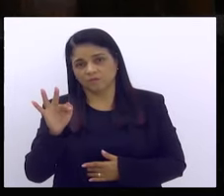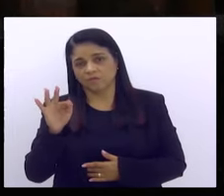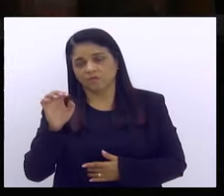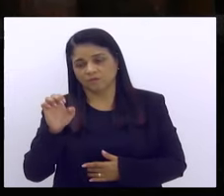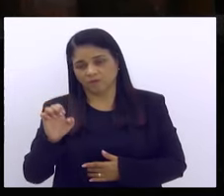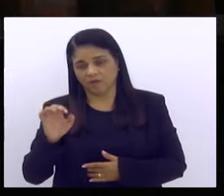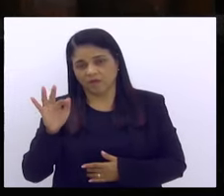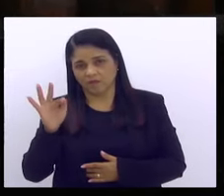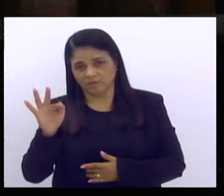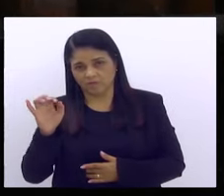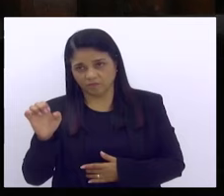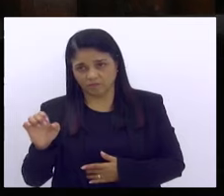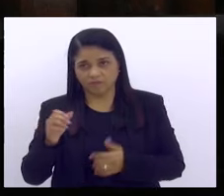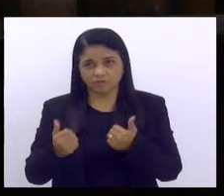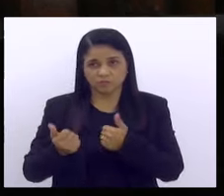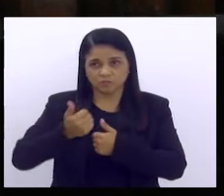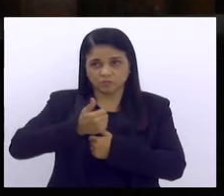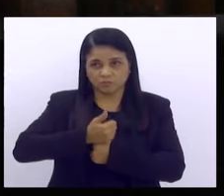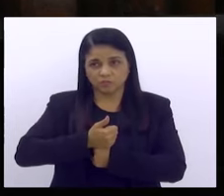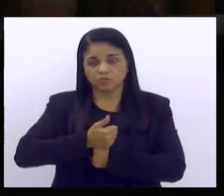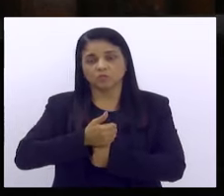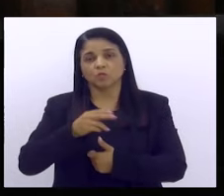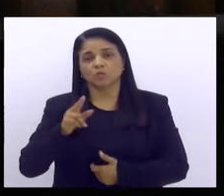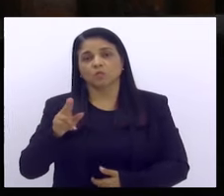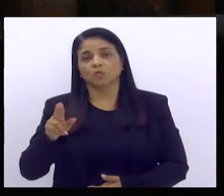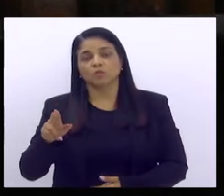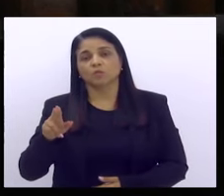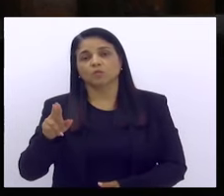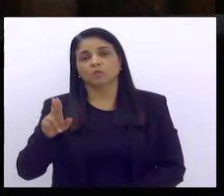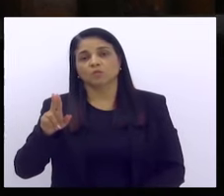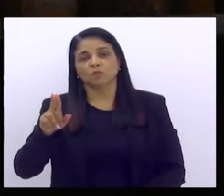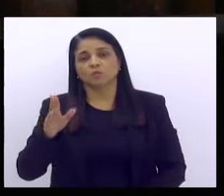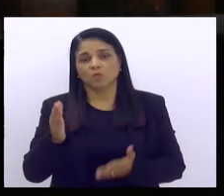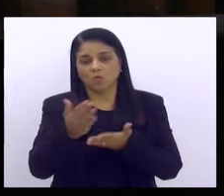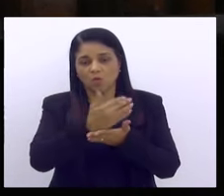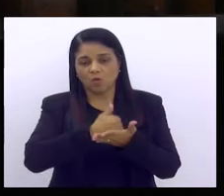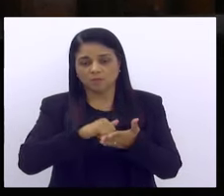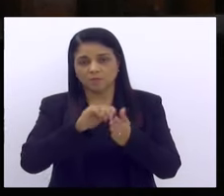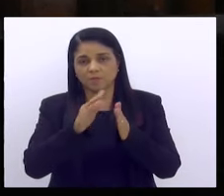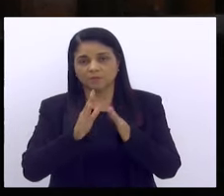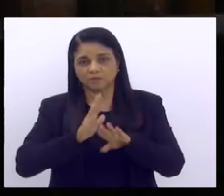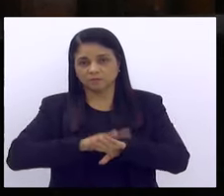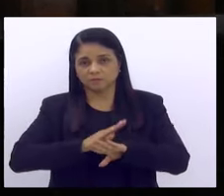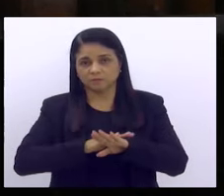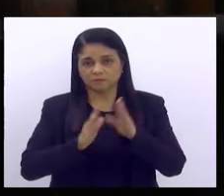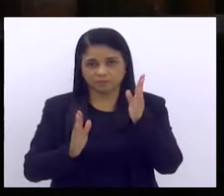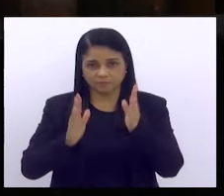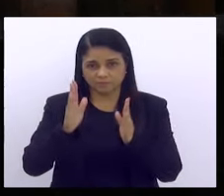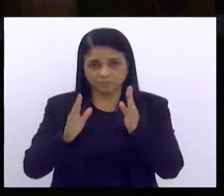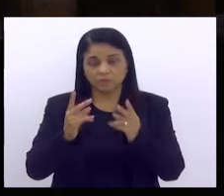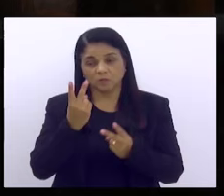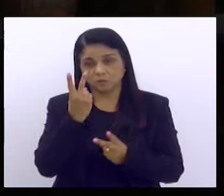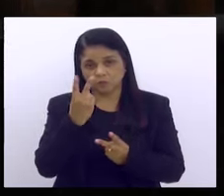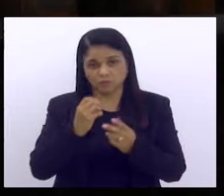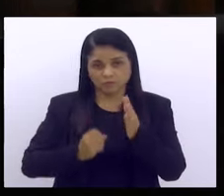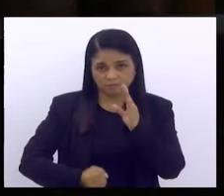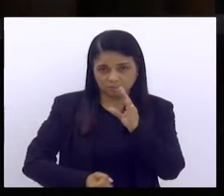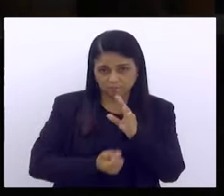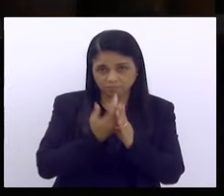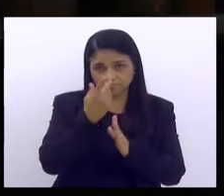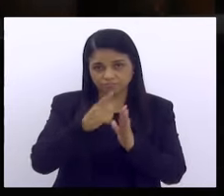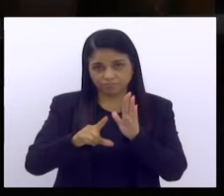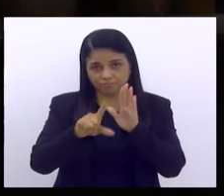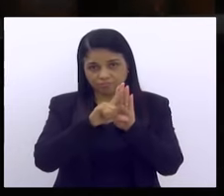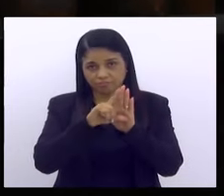FOT, Fundo de Orçamento Temporário, e eu fui um dos autores dessas duas legislações,